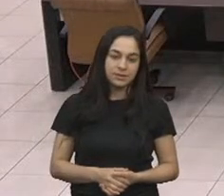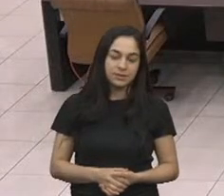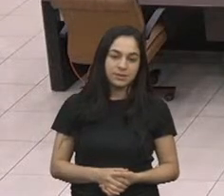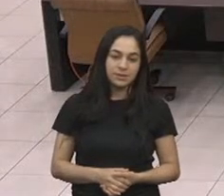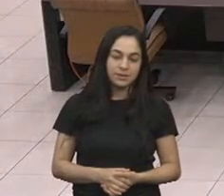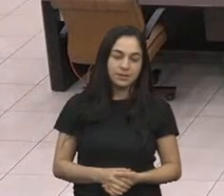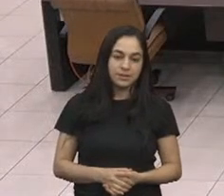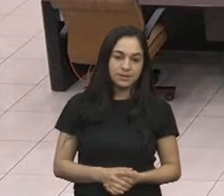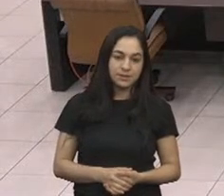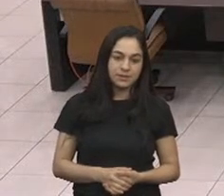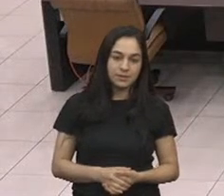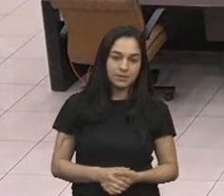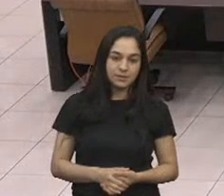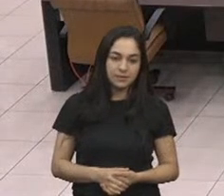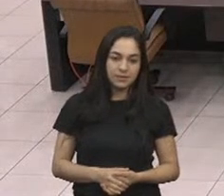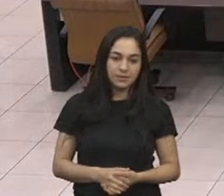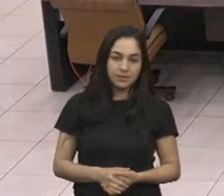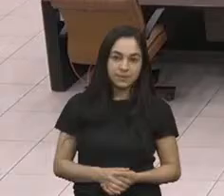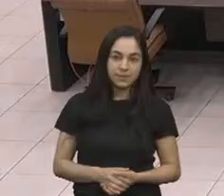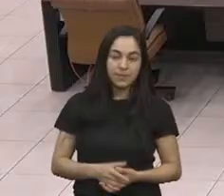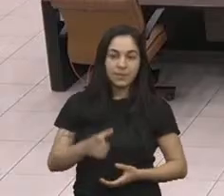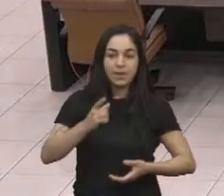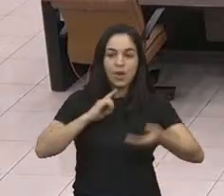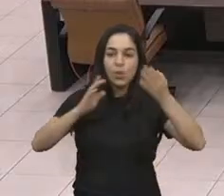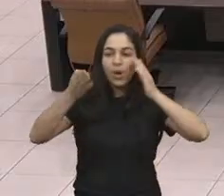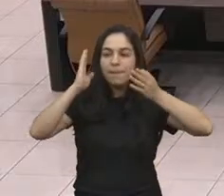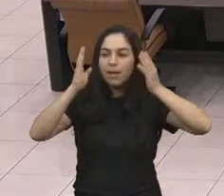Caçamba. Então, é caçamba caminhão.